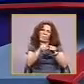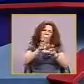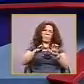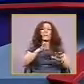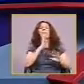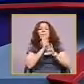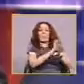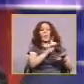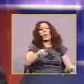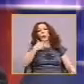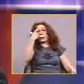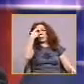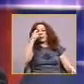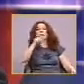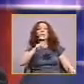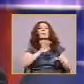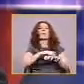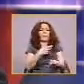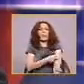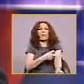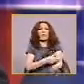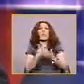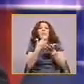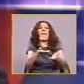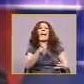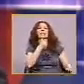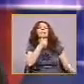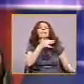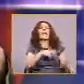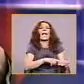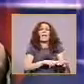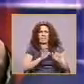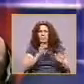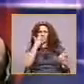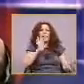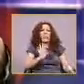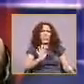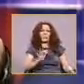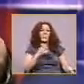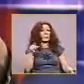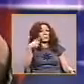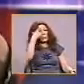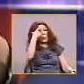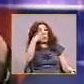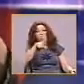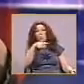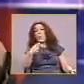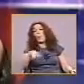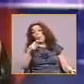Uma outra questão tem a ver, por exemplo, com os dadores de sangue também, não é? Essa foi outra das questões.